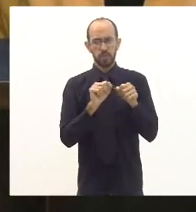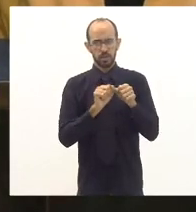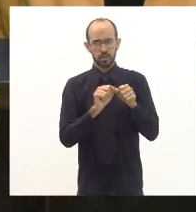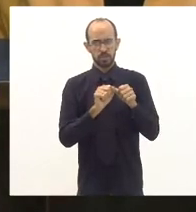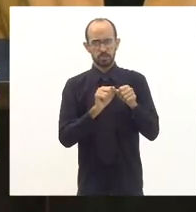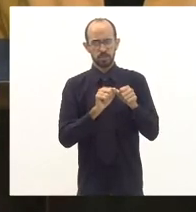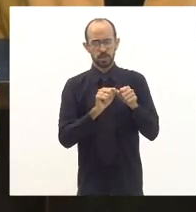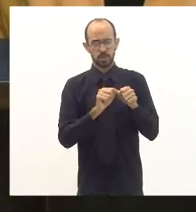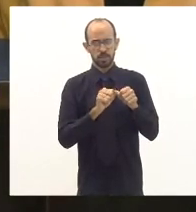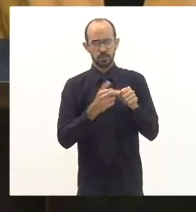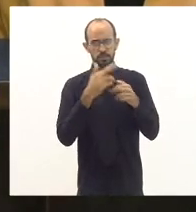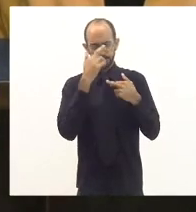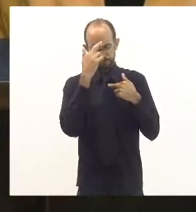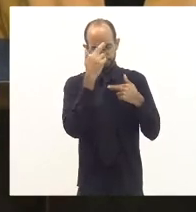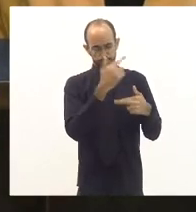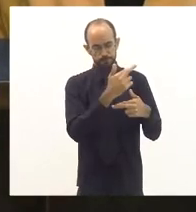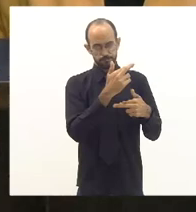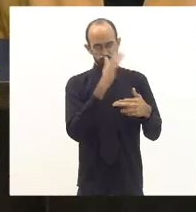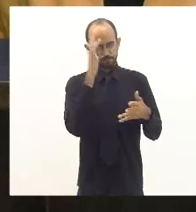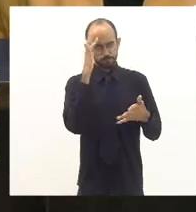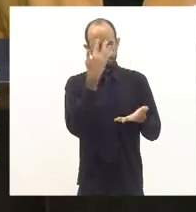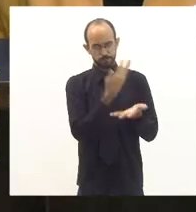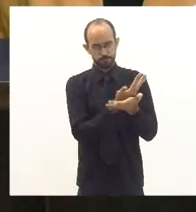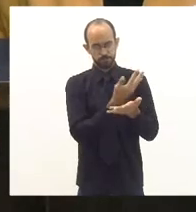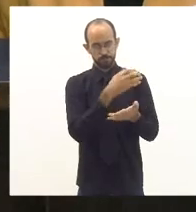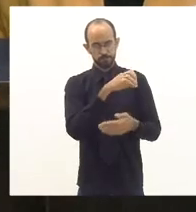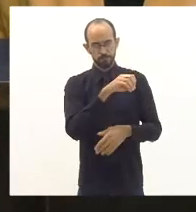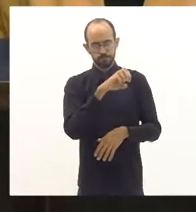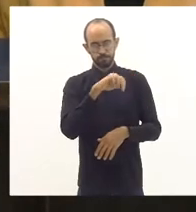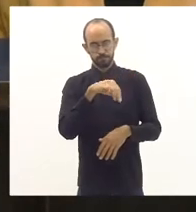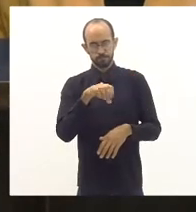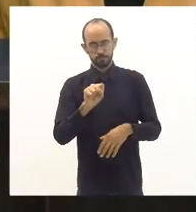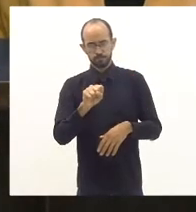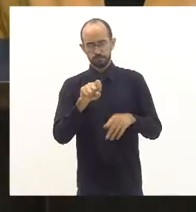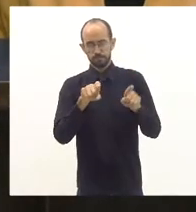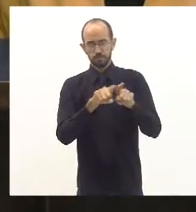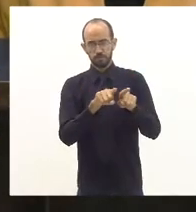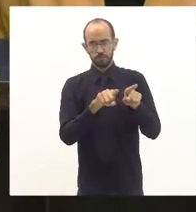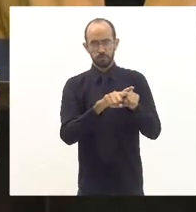cumprir as resoluções da OMS, também